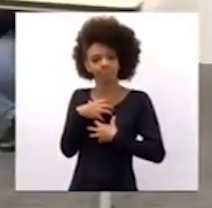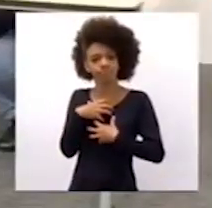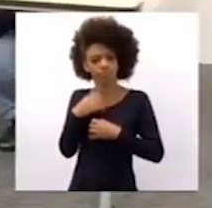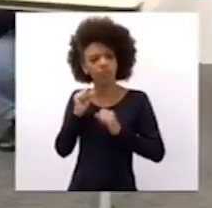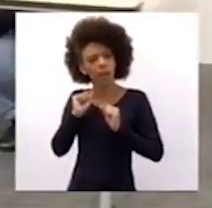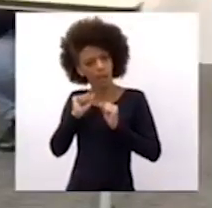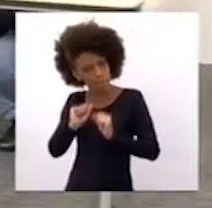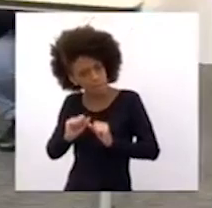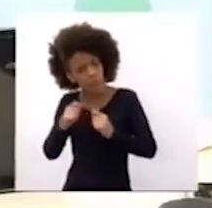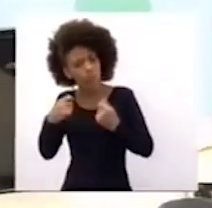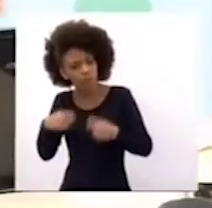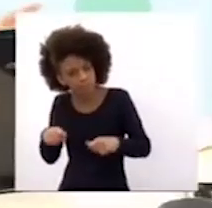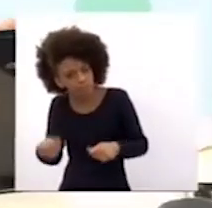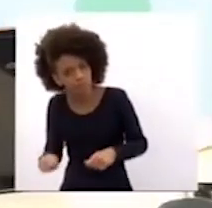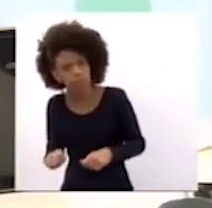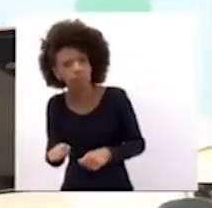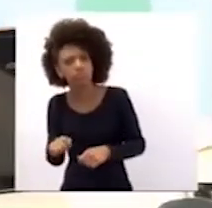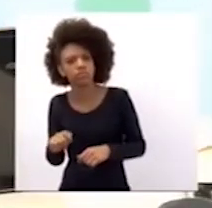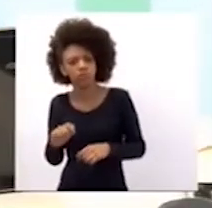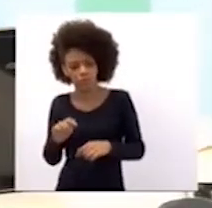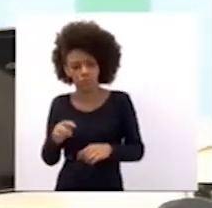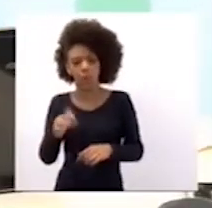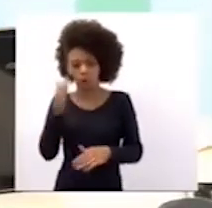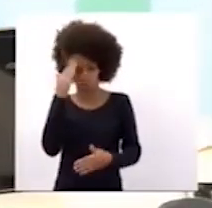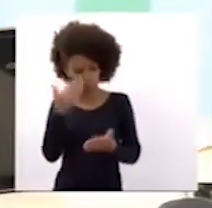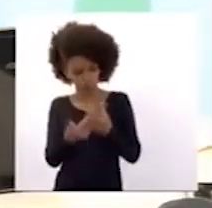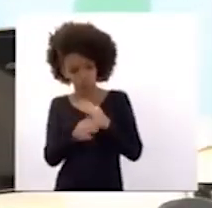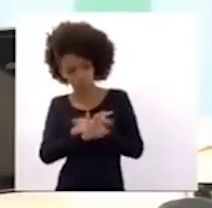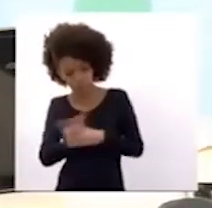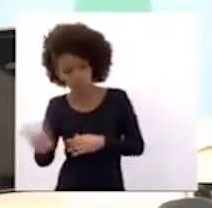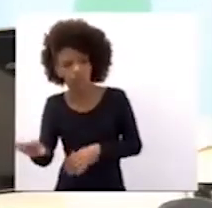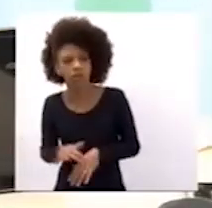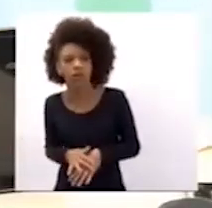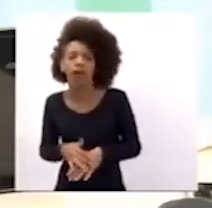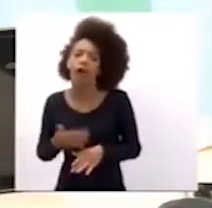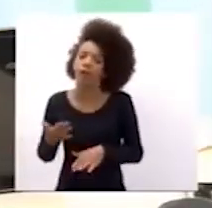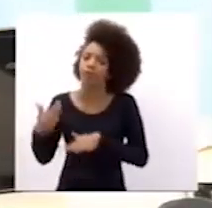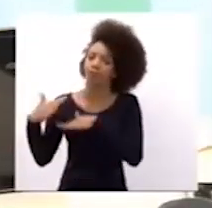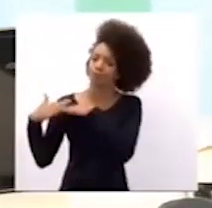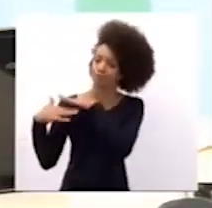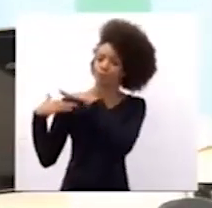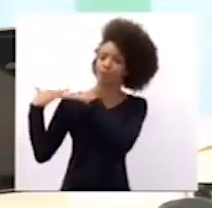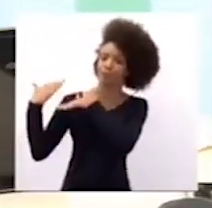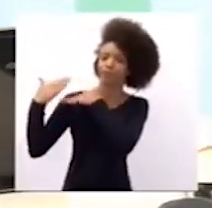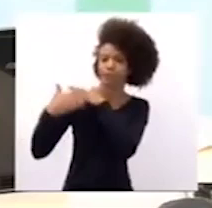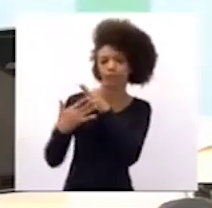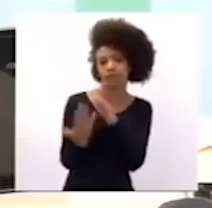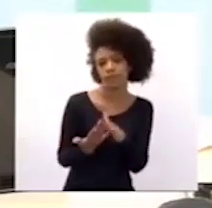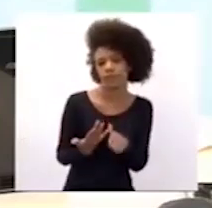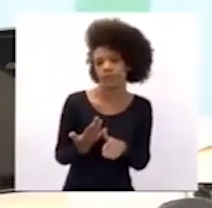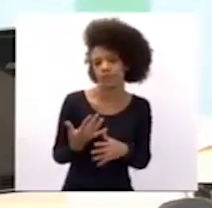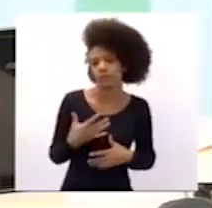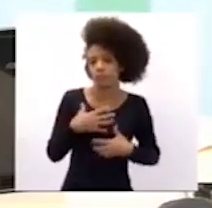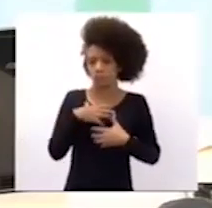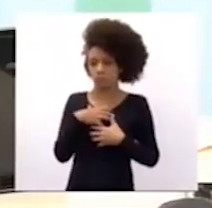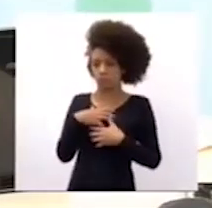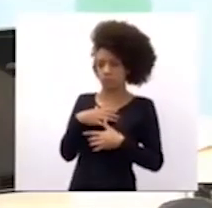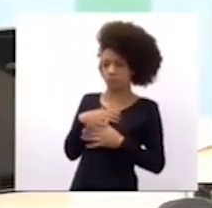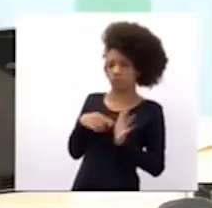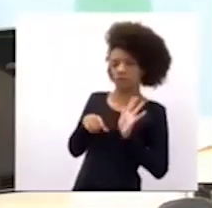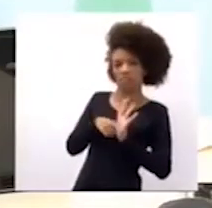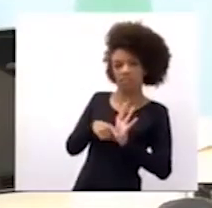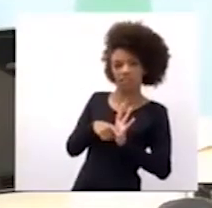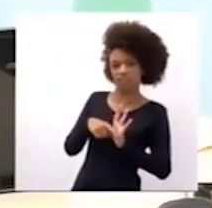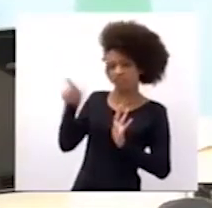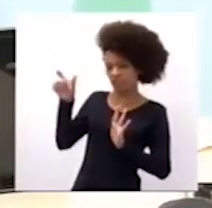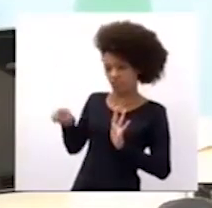de confiança no começo. É lógico que no período de transição o aluno está acostumado com aquela postura mais impositiva, né, do professor. Faça isso,